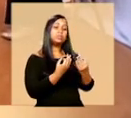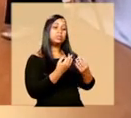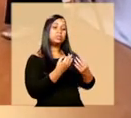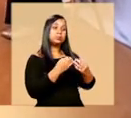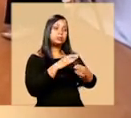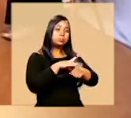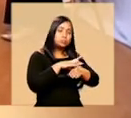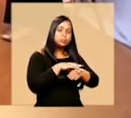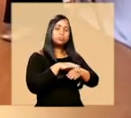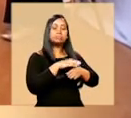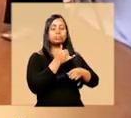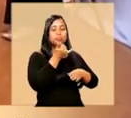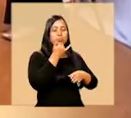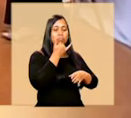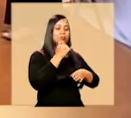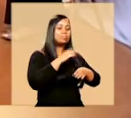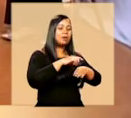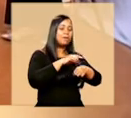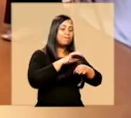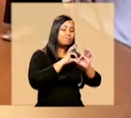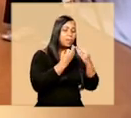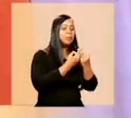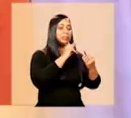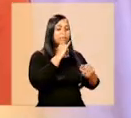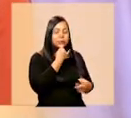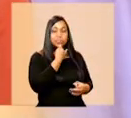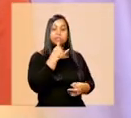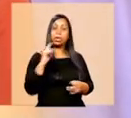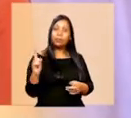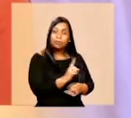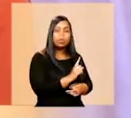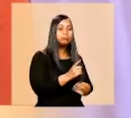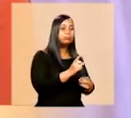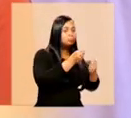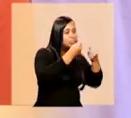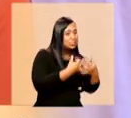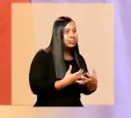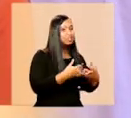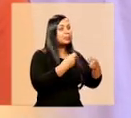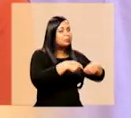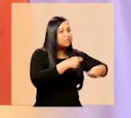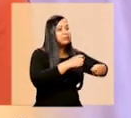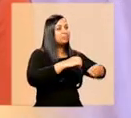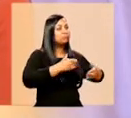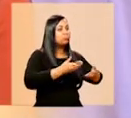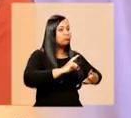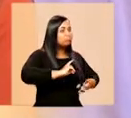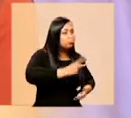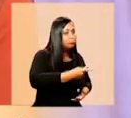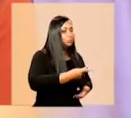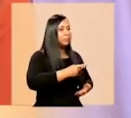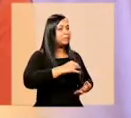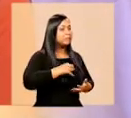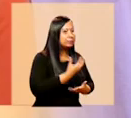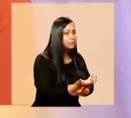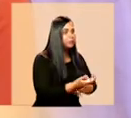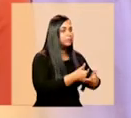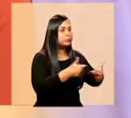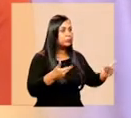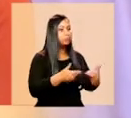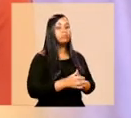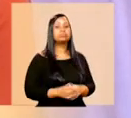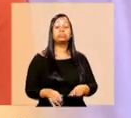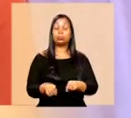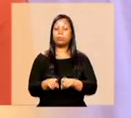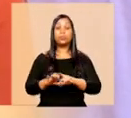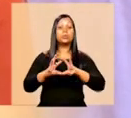é multifatorial, mas o sistema precisa disso, né? Ele precisa de equipes treinadas em todas